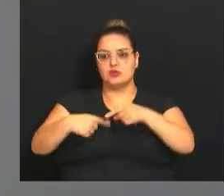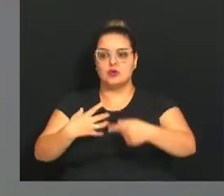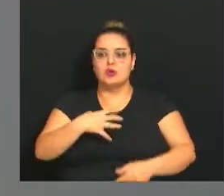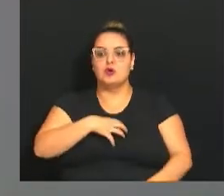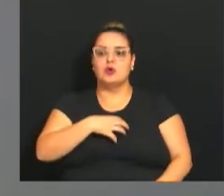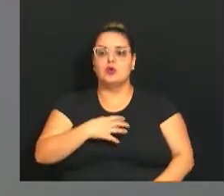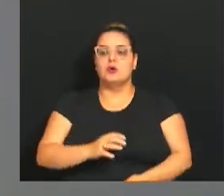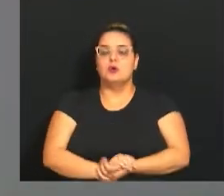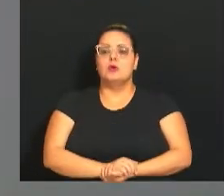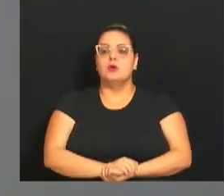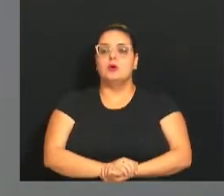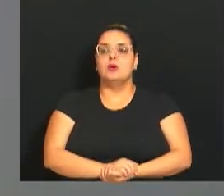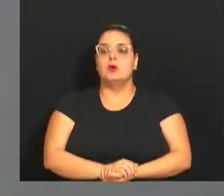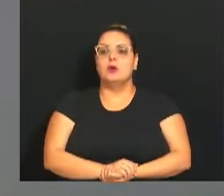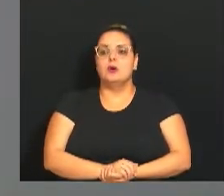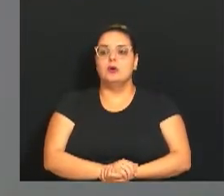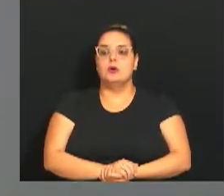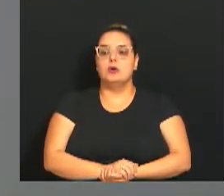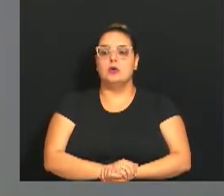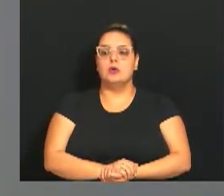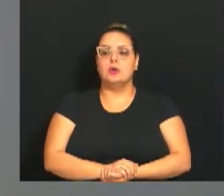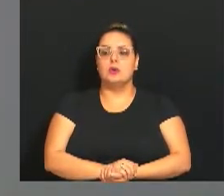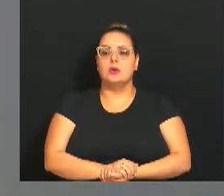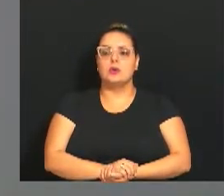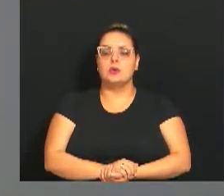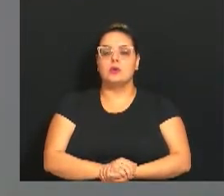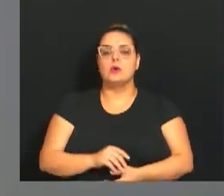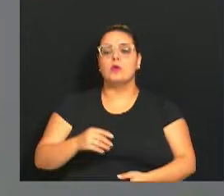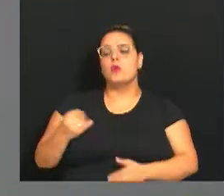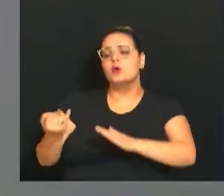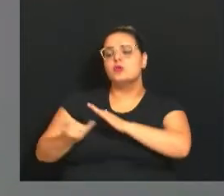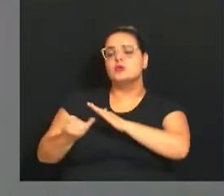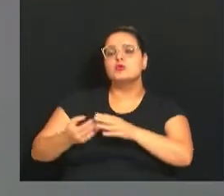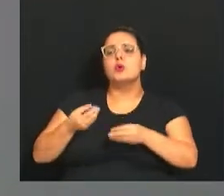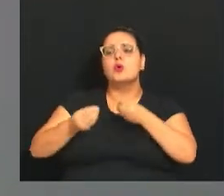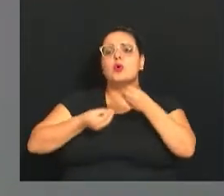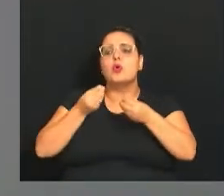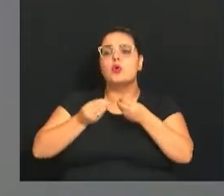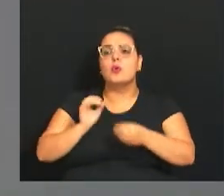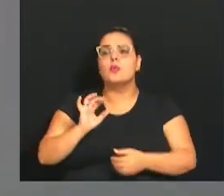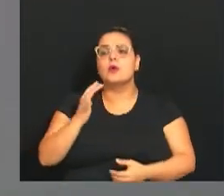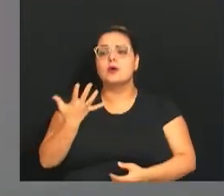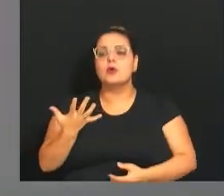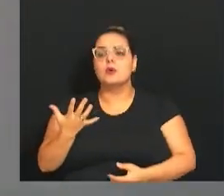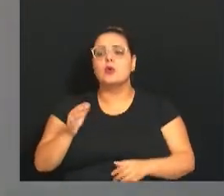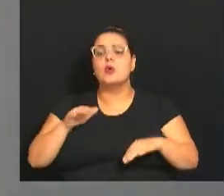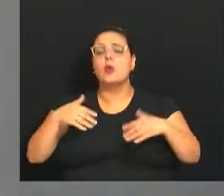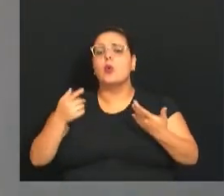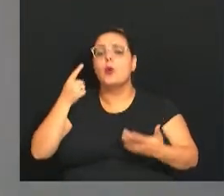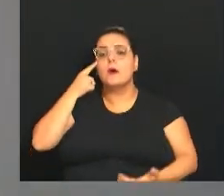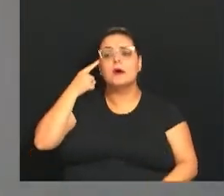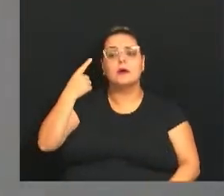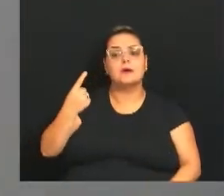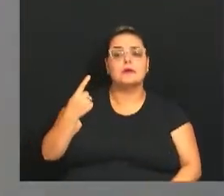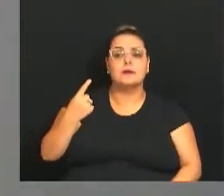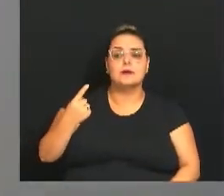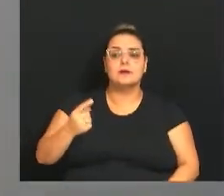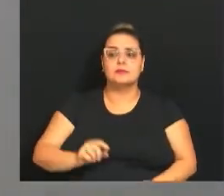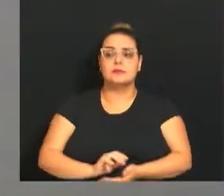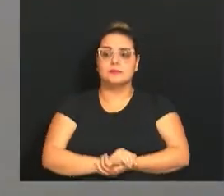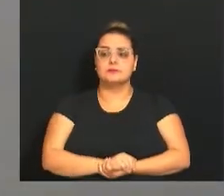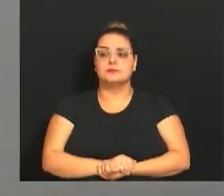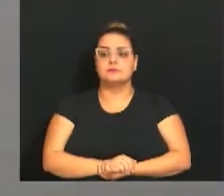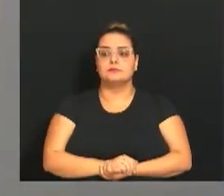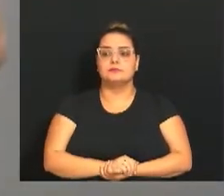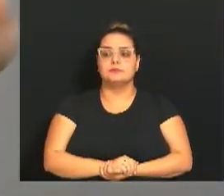pouquinho do Instituto aqui, o Pavão Cultural, como funciona, qual que é a ideia disso tudo, enfim, por